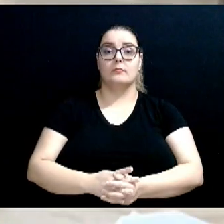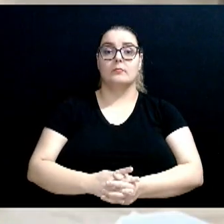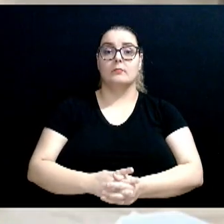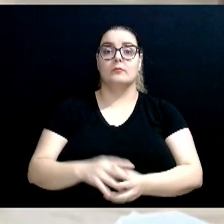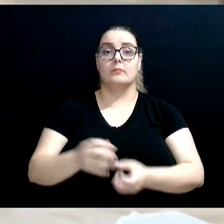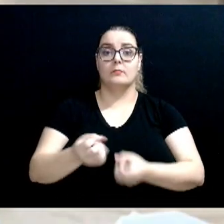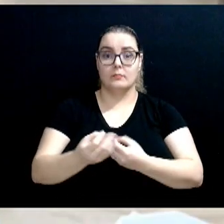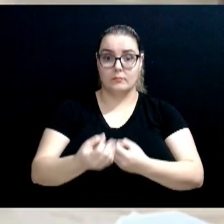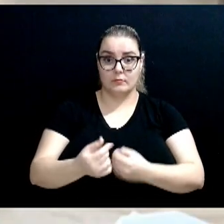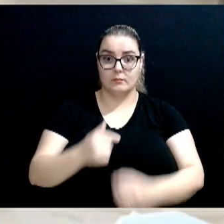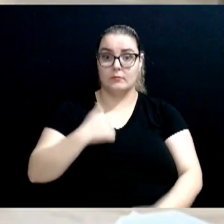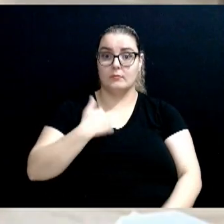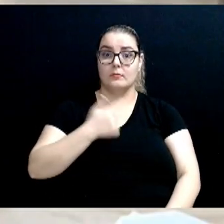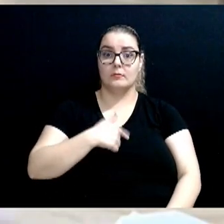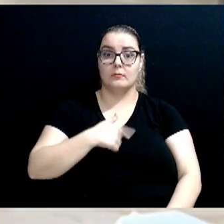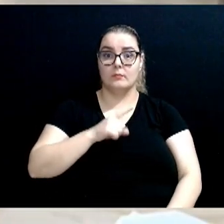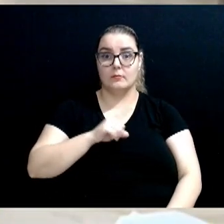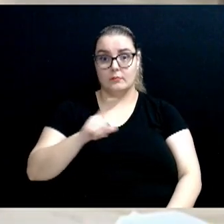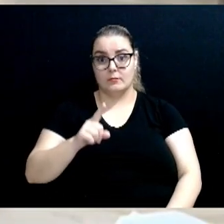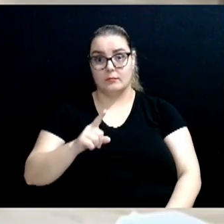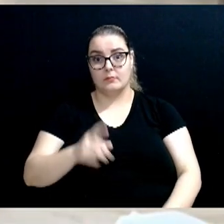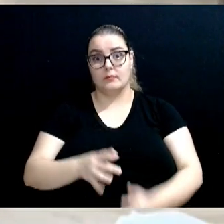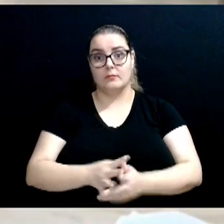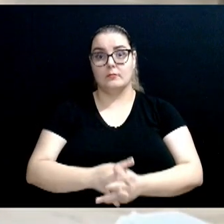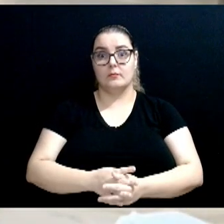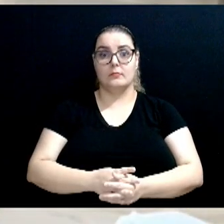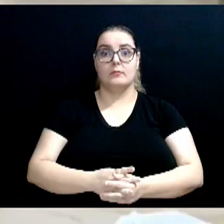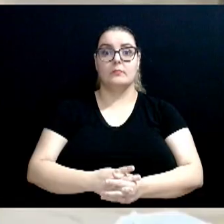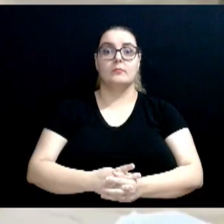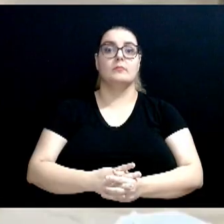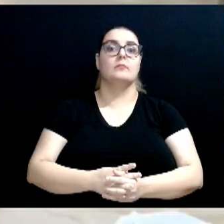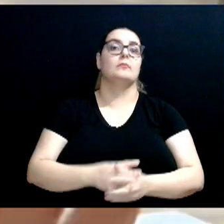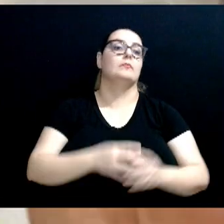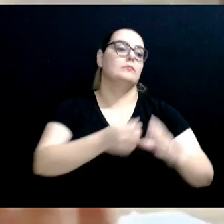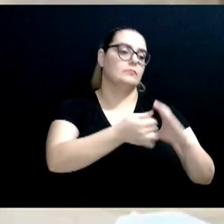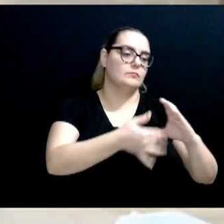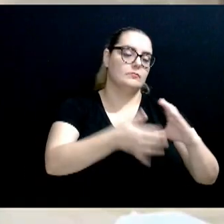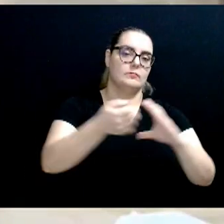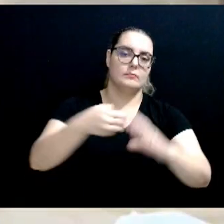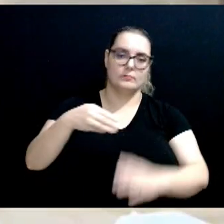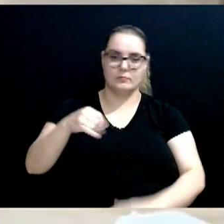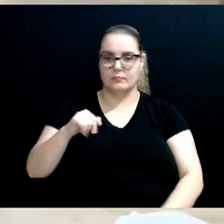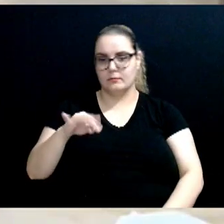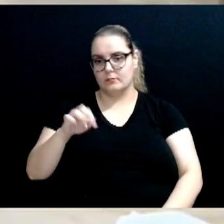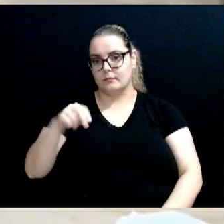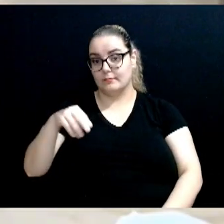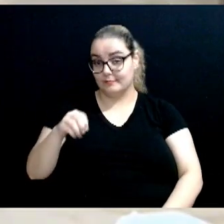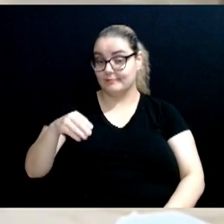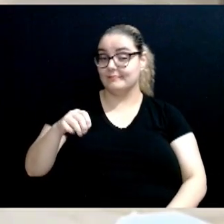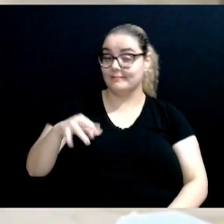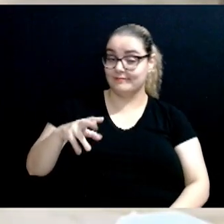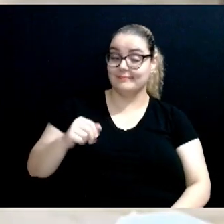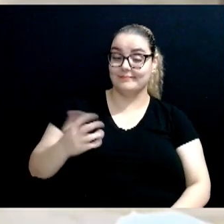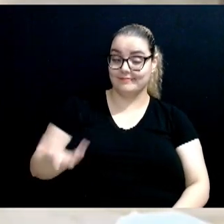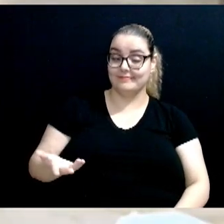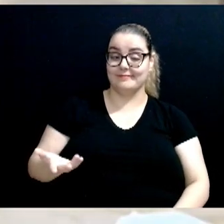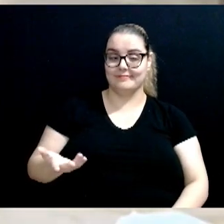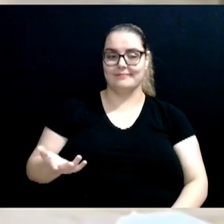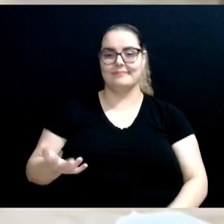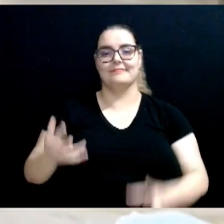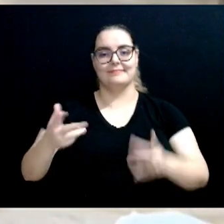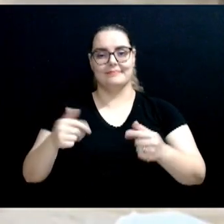não saia classificando as pessoas de mitomaníacas aí pela cidade e pela vida da gente,